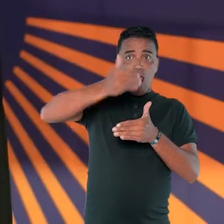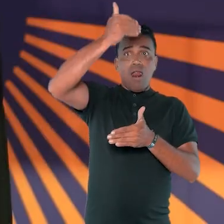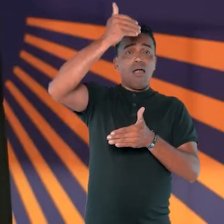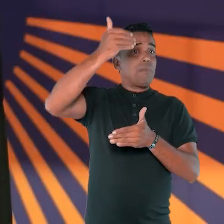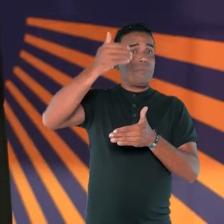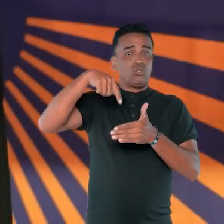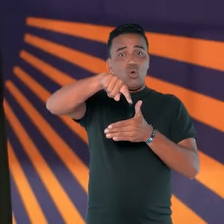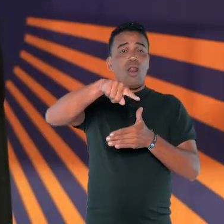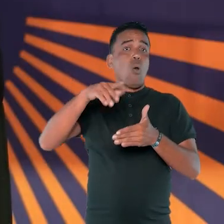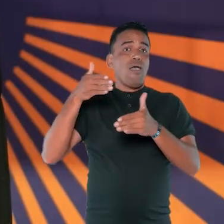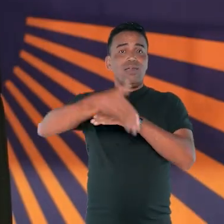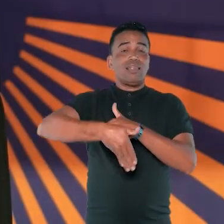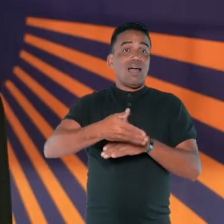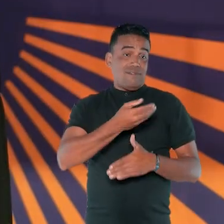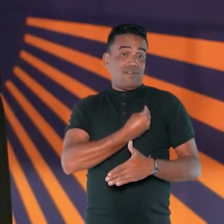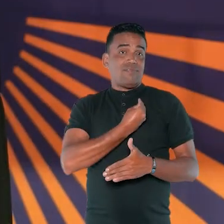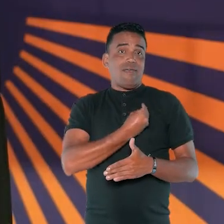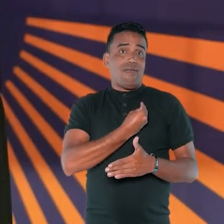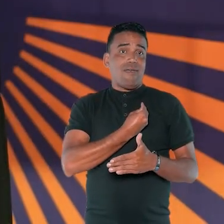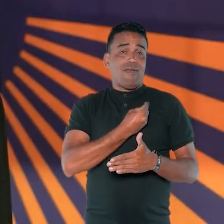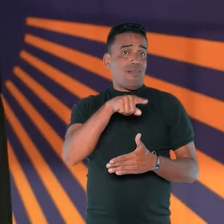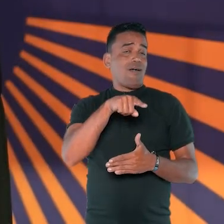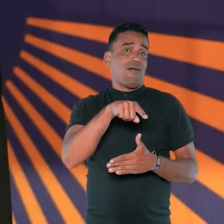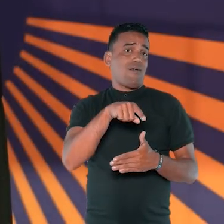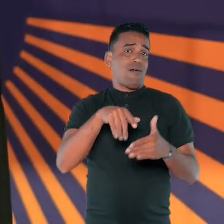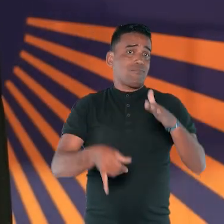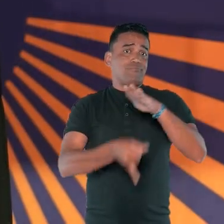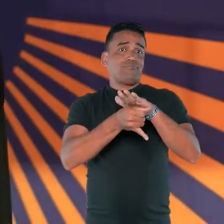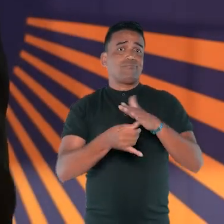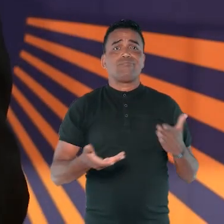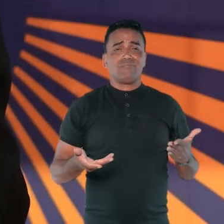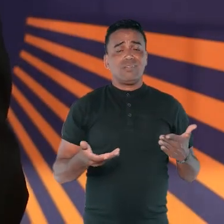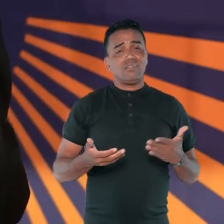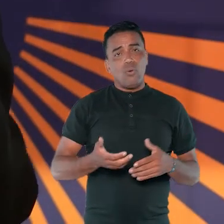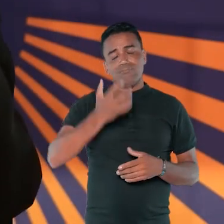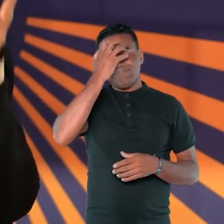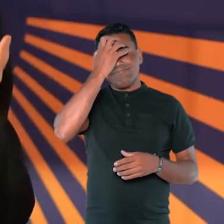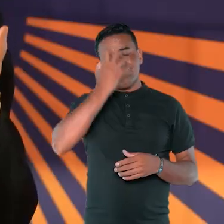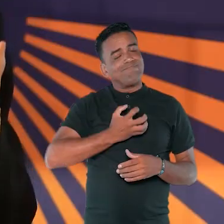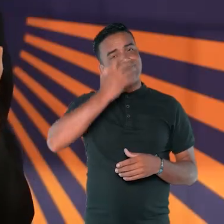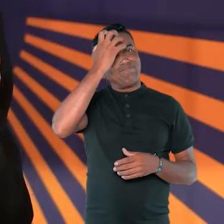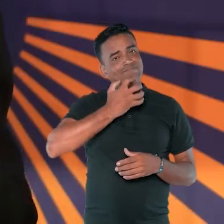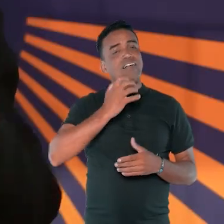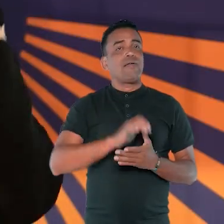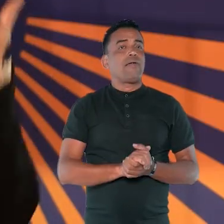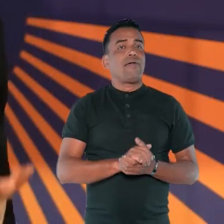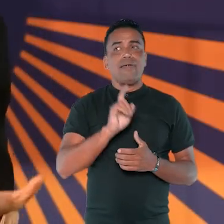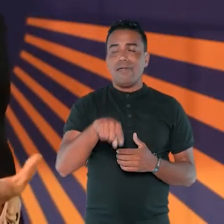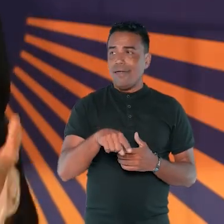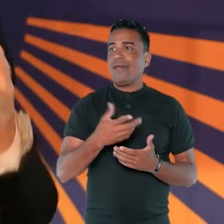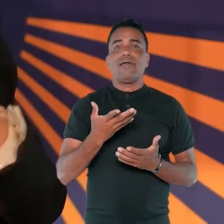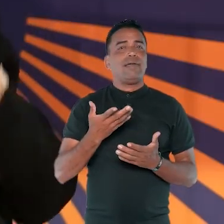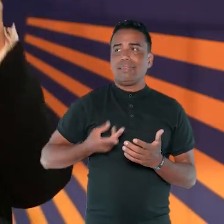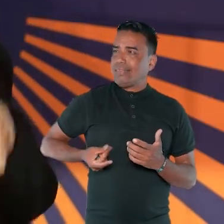pessoa, não é deitar, é cair ali. Então, realmente, eu acho que é muito tempo, e já passou